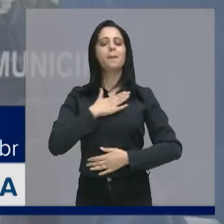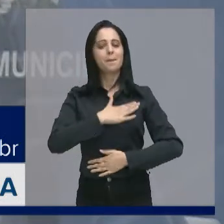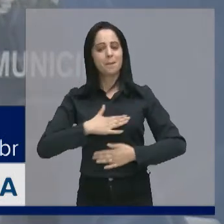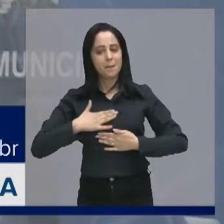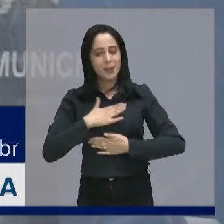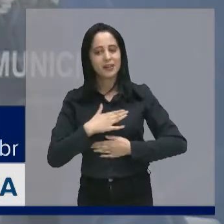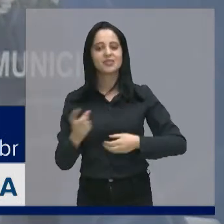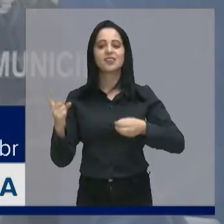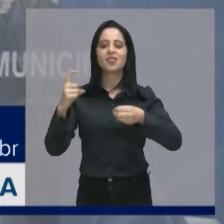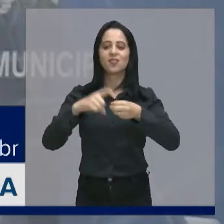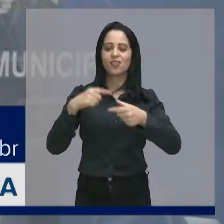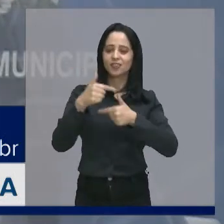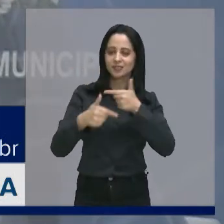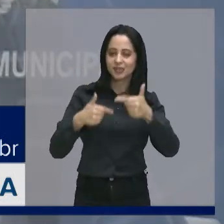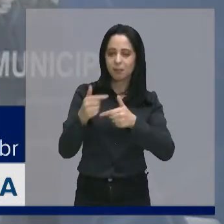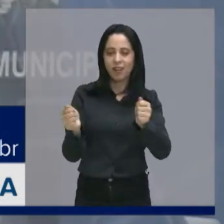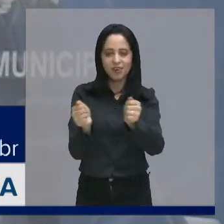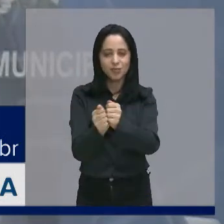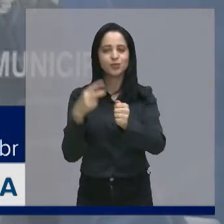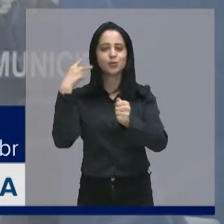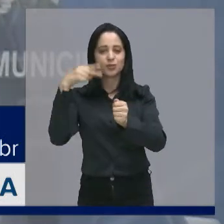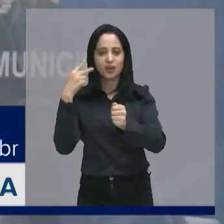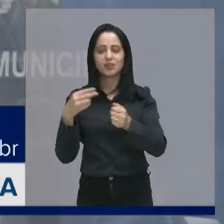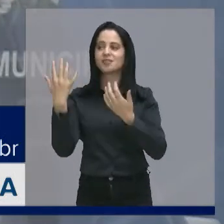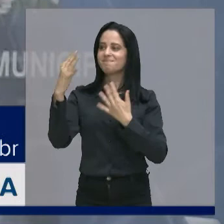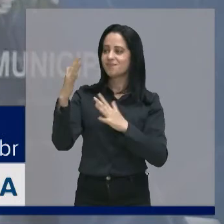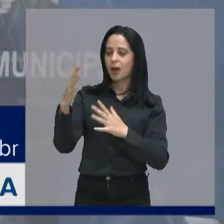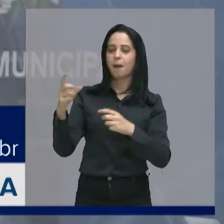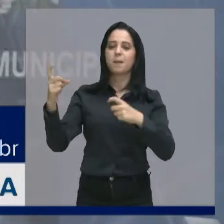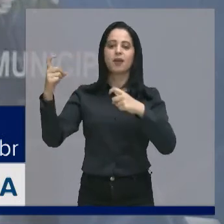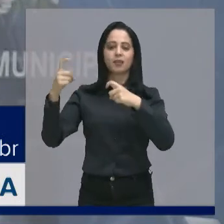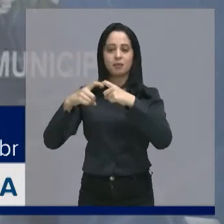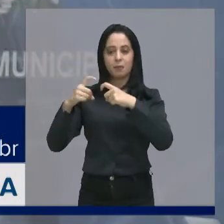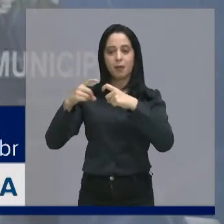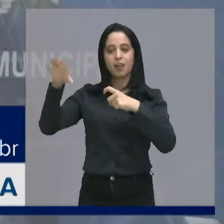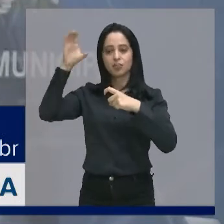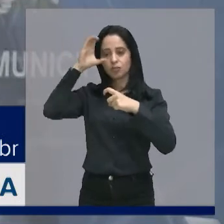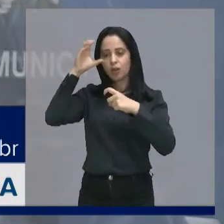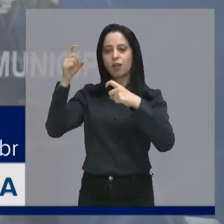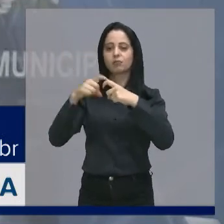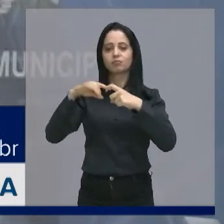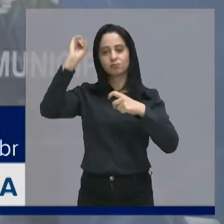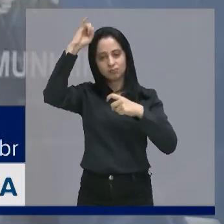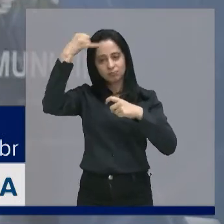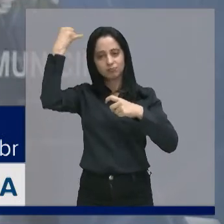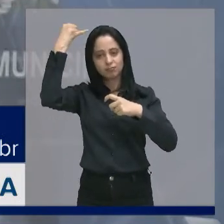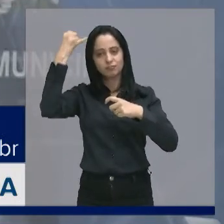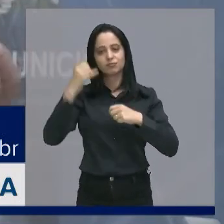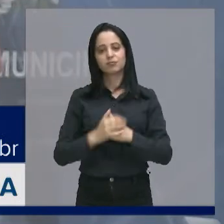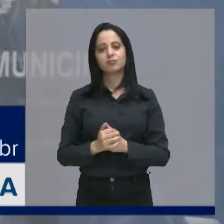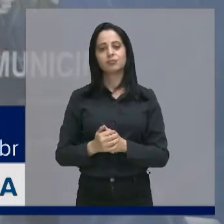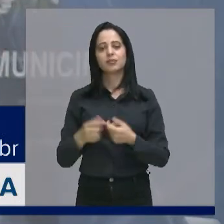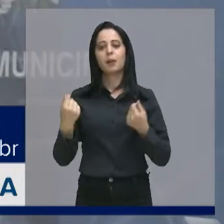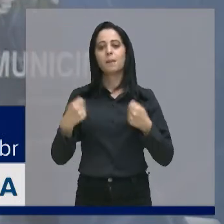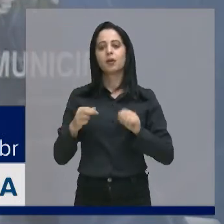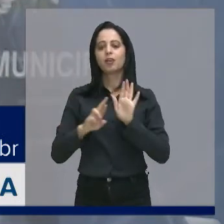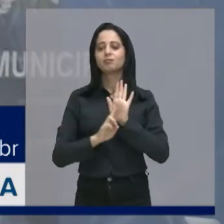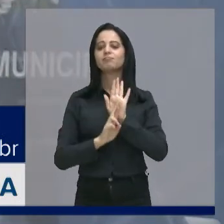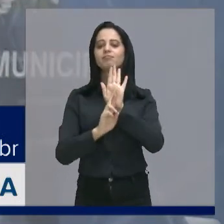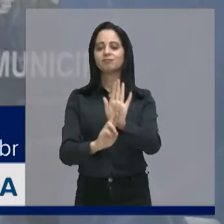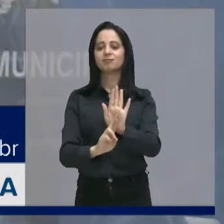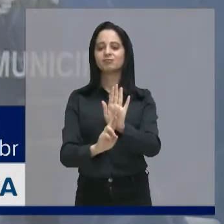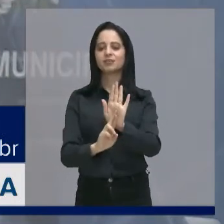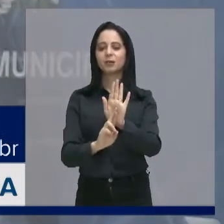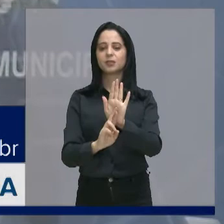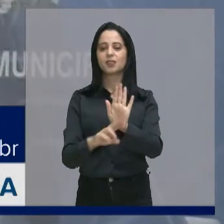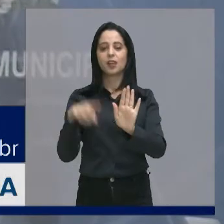os vereadores. Mais uma vez, parabéns, Dr. Elton, Dr. José Cláudio, que nos representam aí no dia